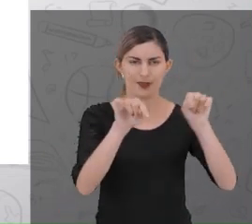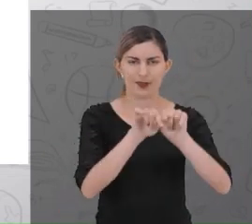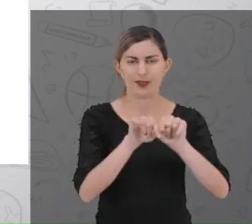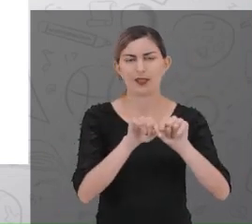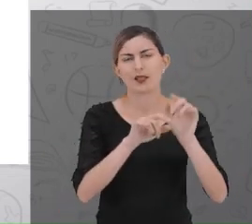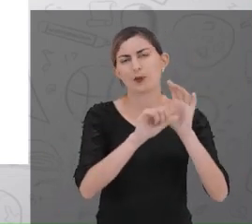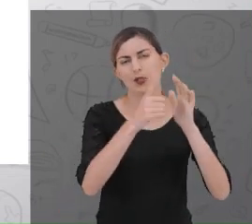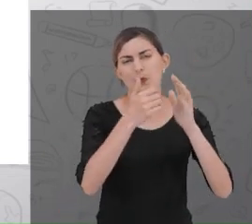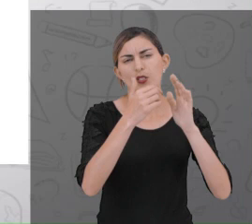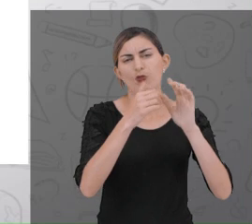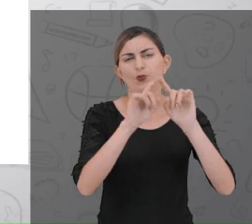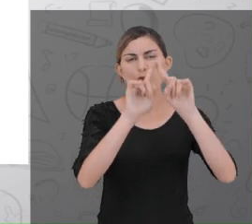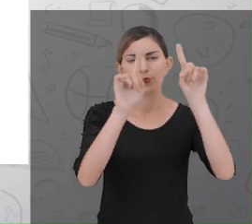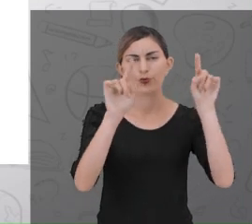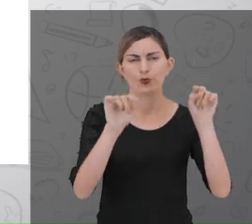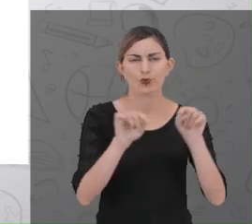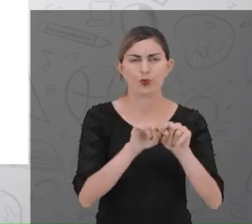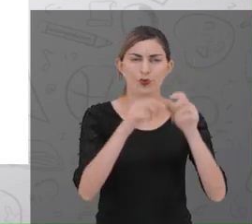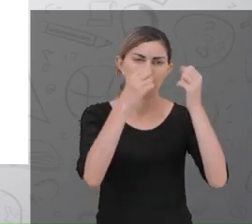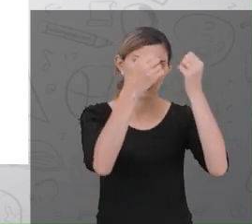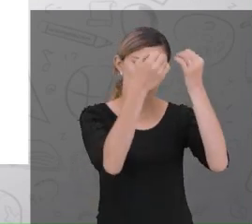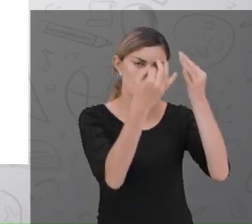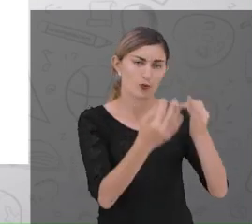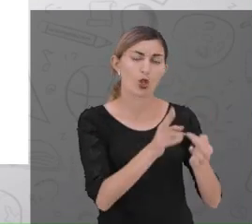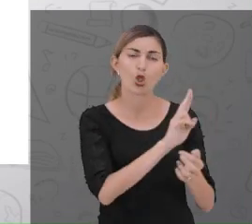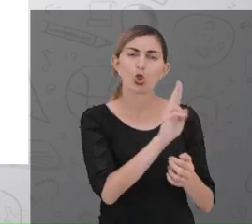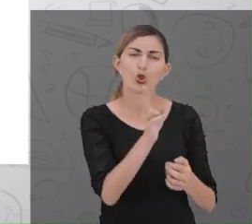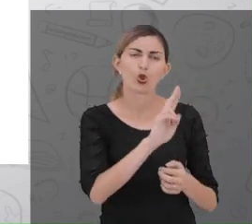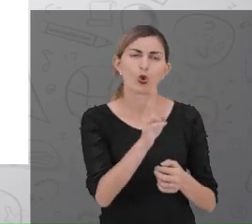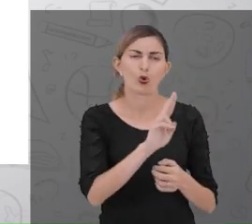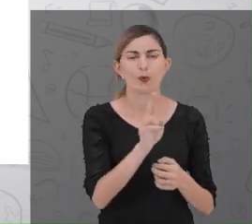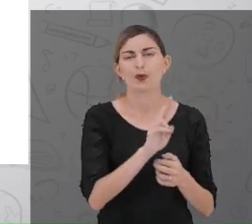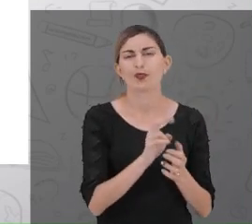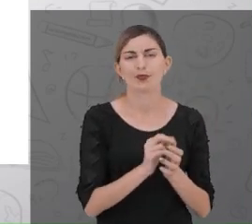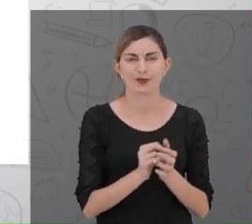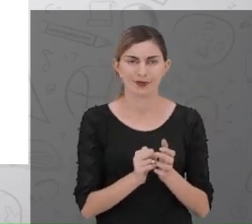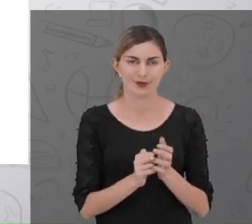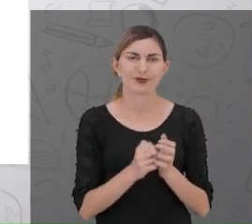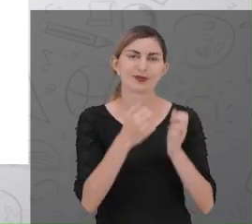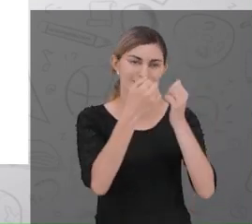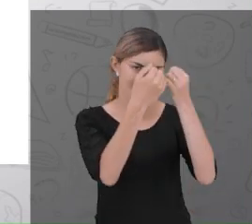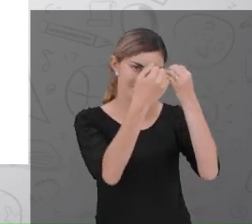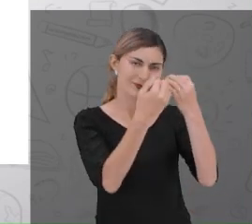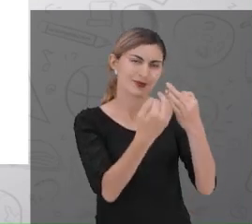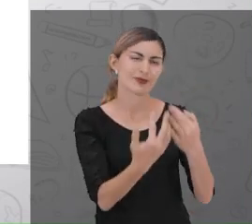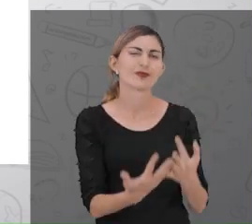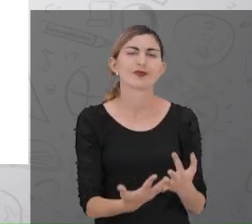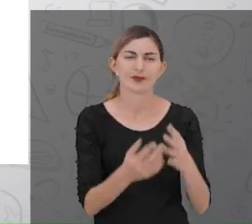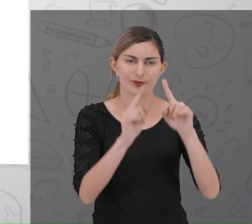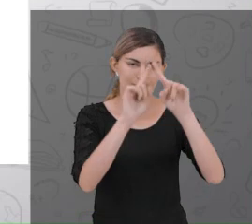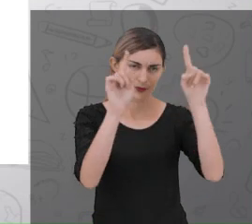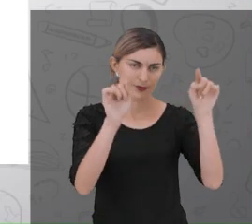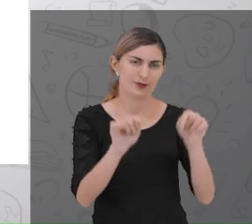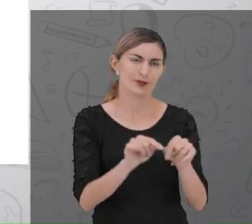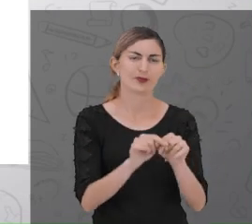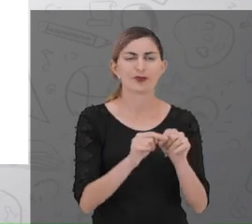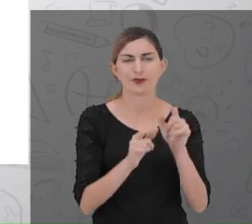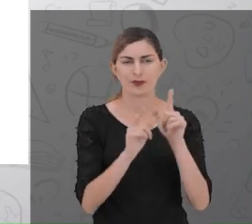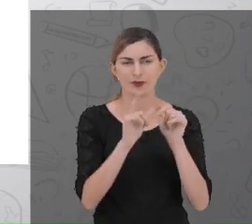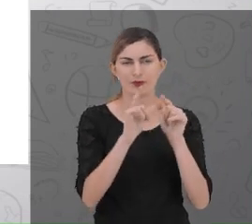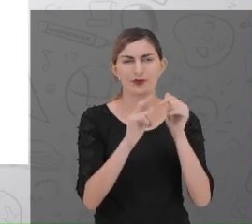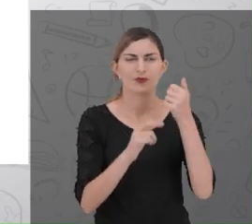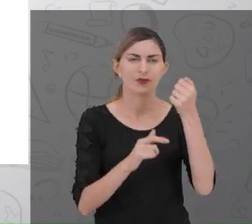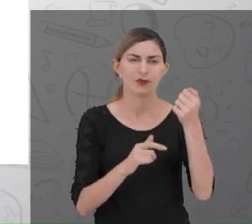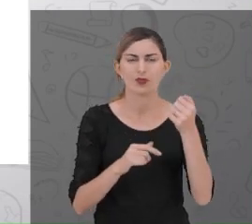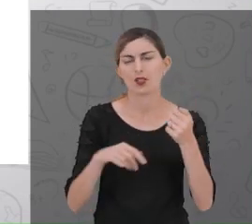primeiro retângulo em cima, é um espaço para definir o nome da classe, que é definido aí no espaço